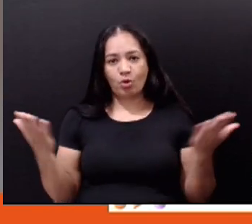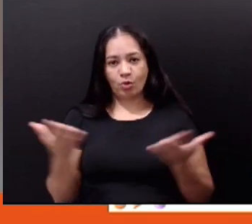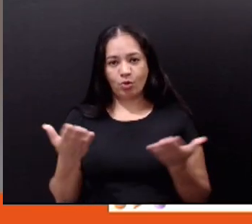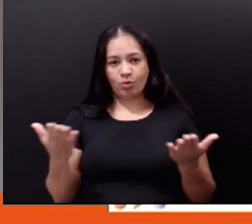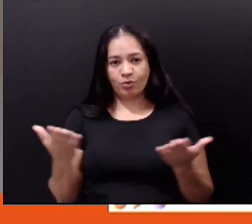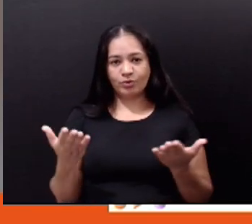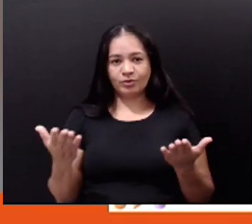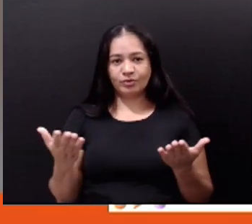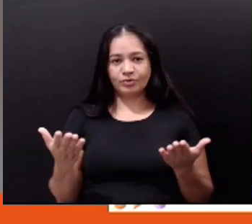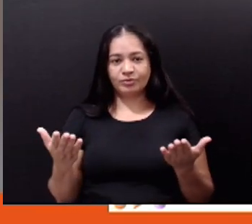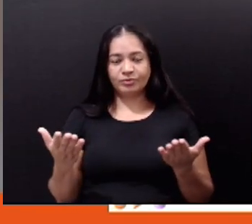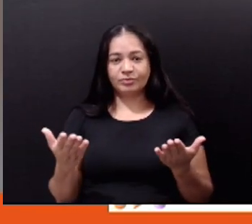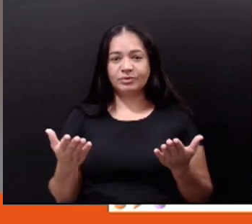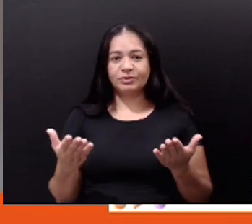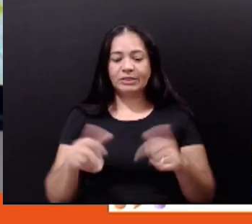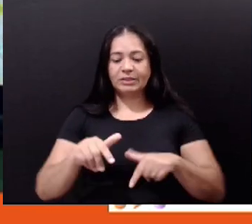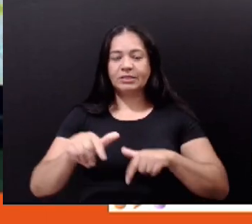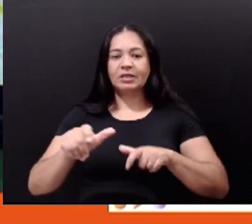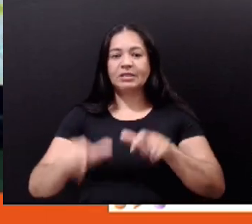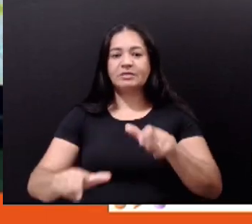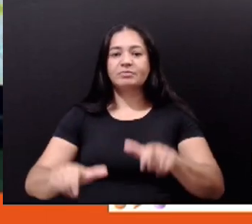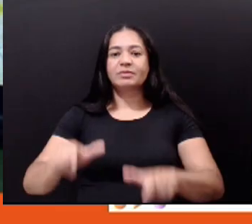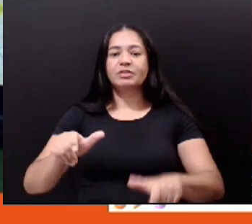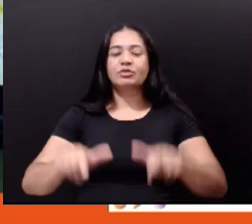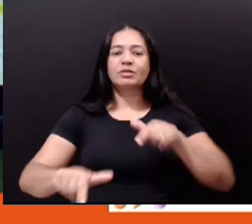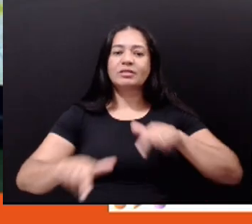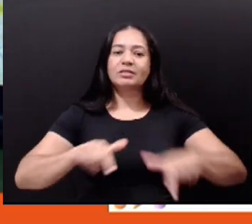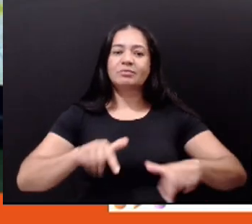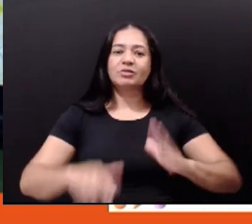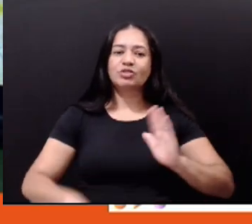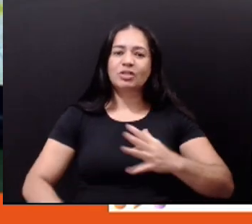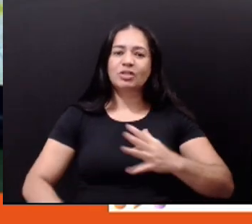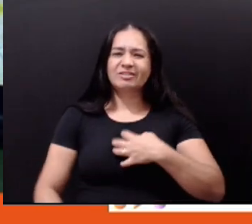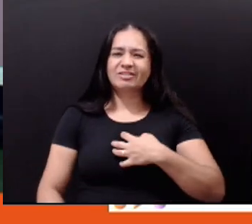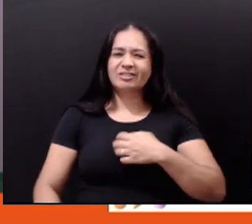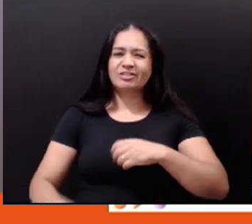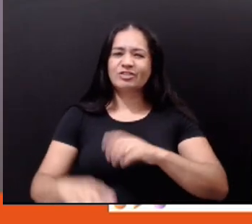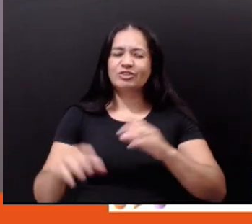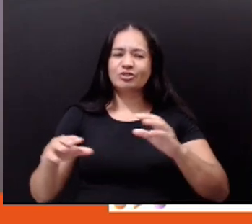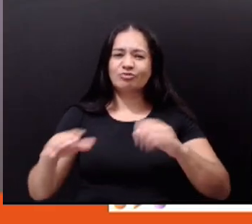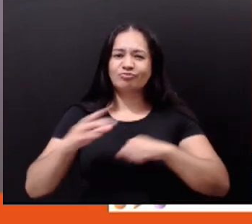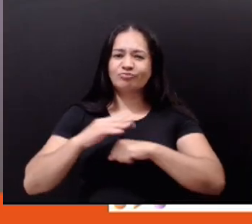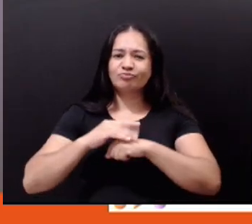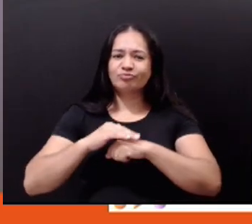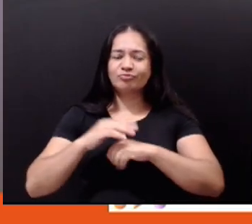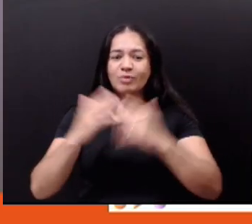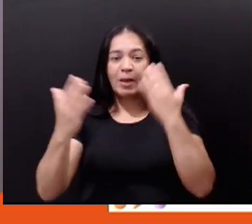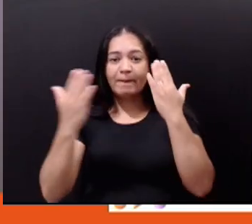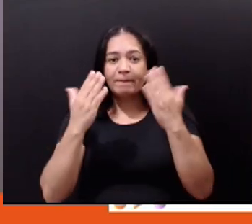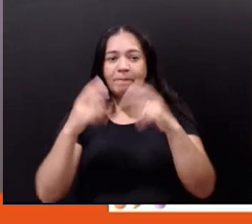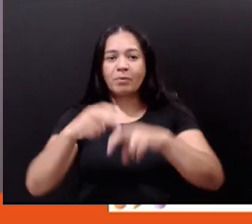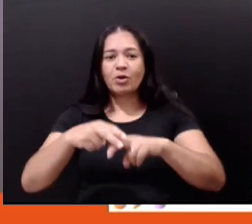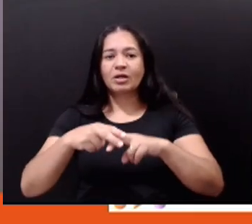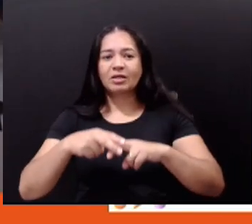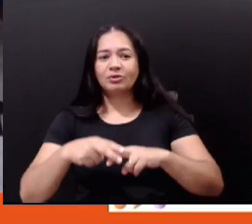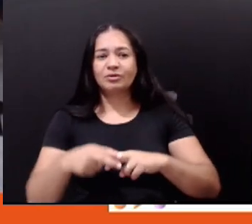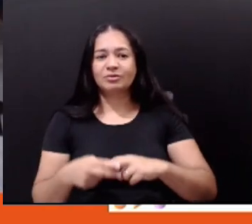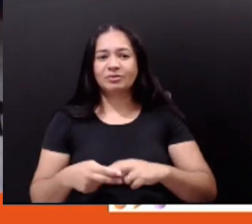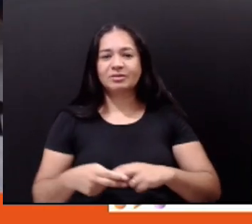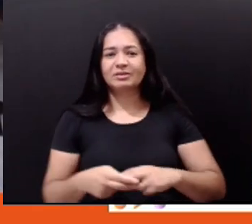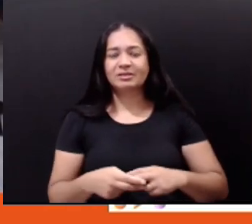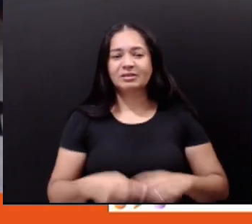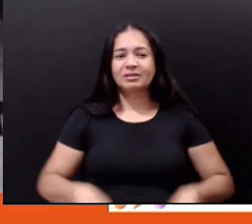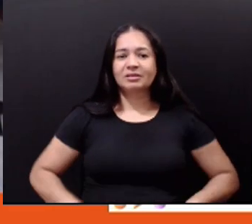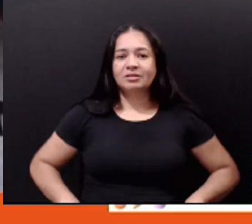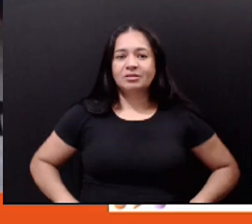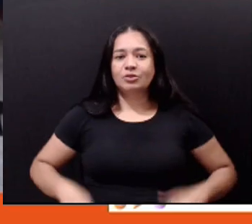trabalhadores têm sentido um certo adoecimento psicossocial por conta do peso da tarefa, né? Dessas questões. Mas